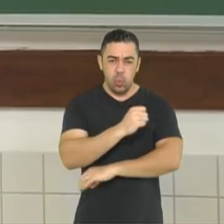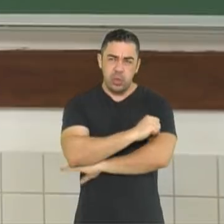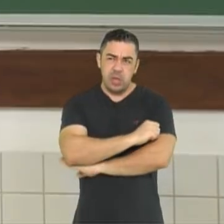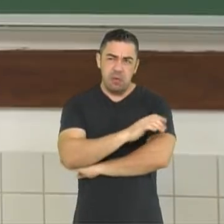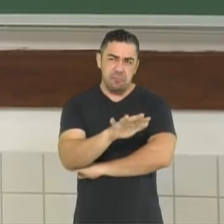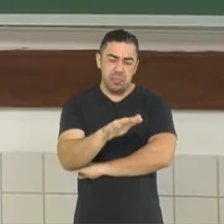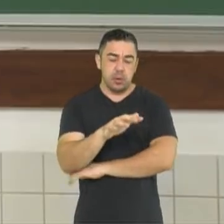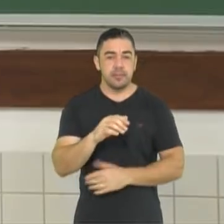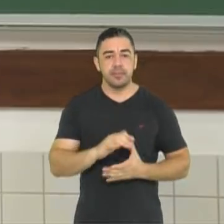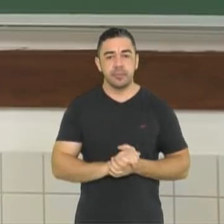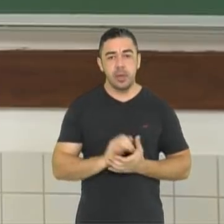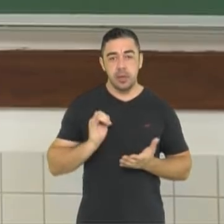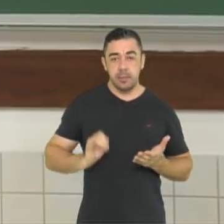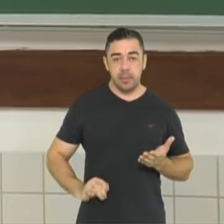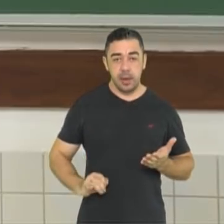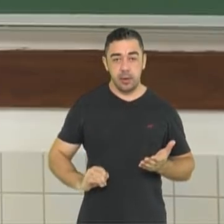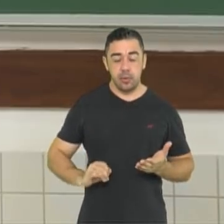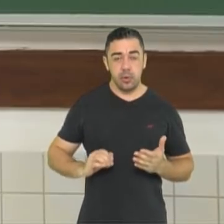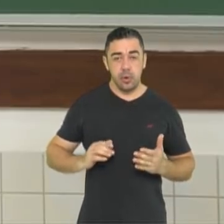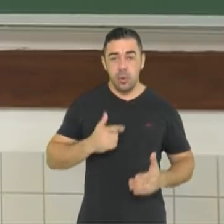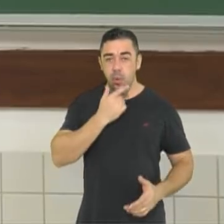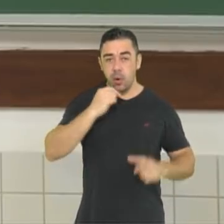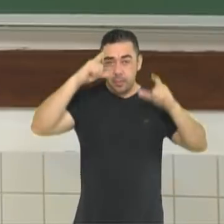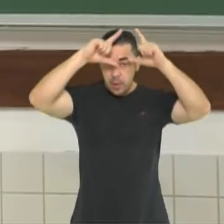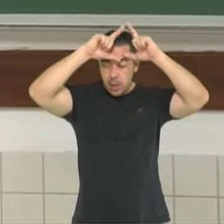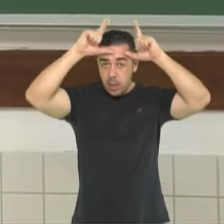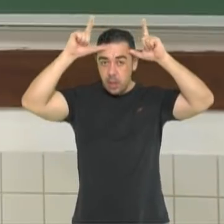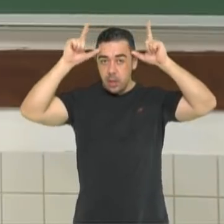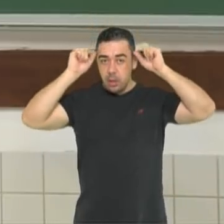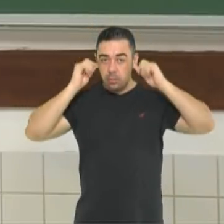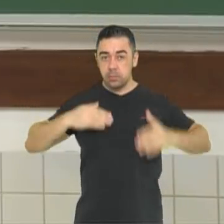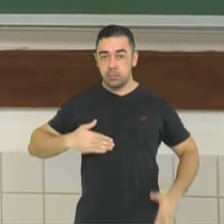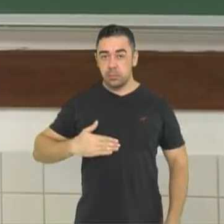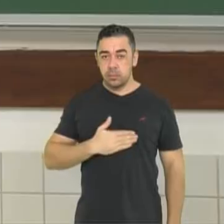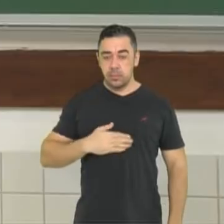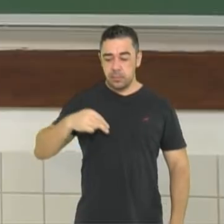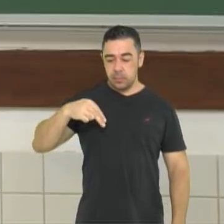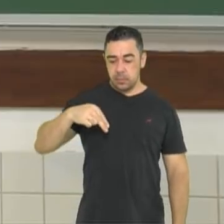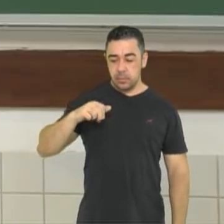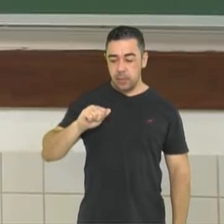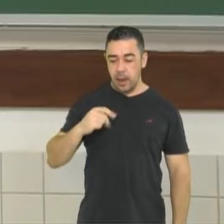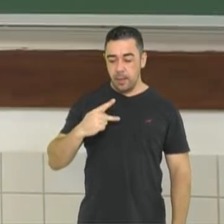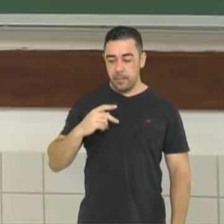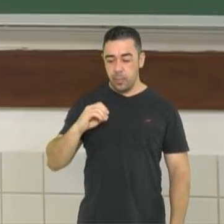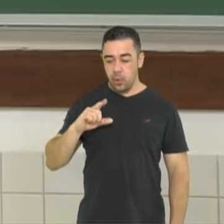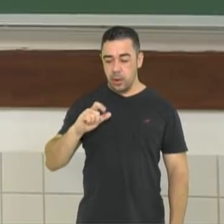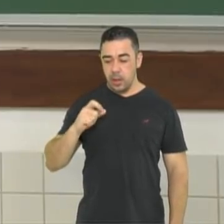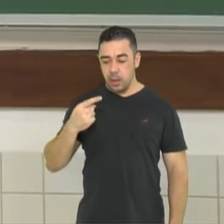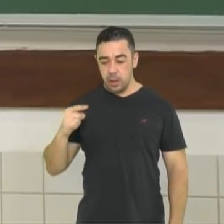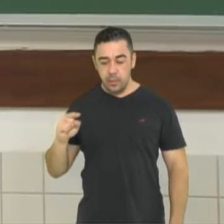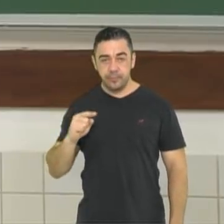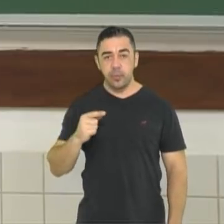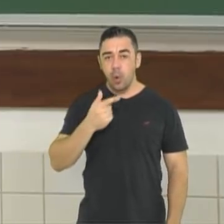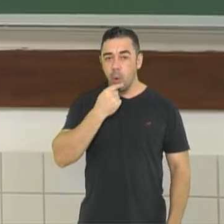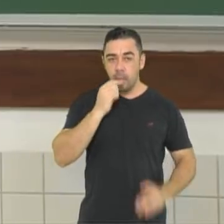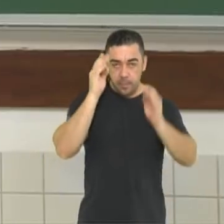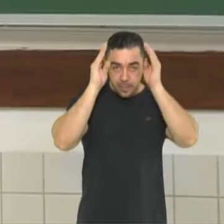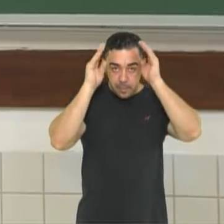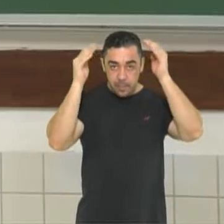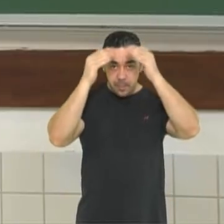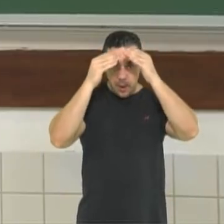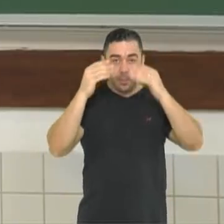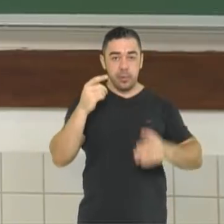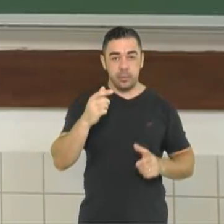não me engano, no Império Napoleônico, me chama muita atenção. Foi acontecer uma coisa meio semelhante. O Papa foi para coroar, no caso, era